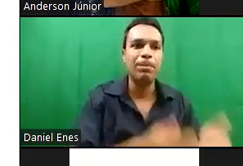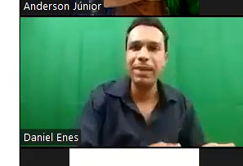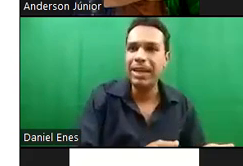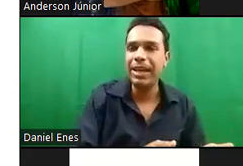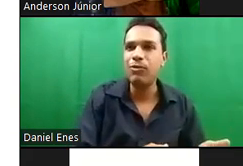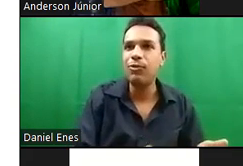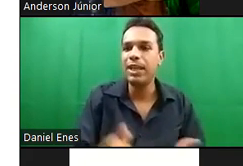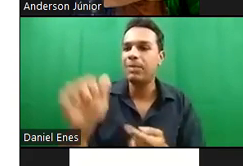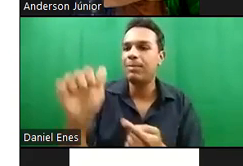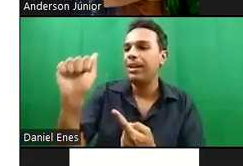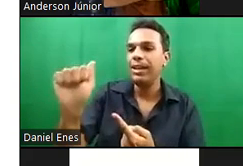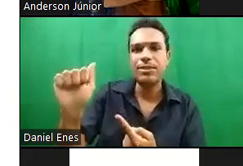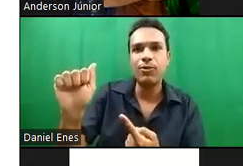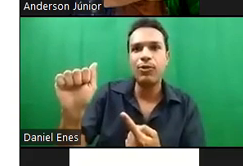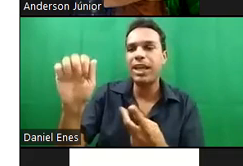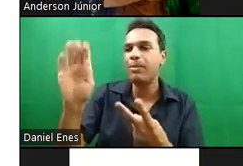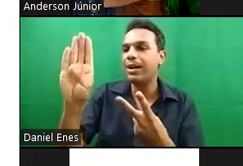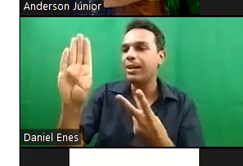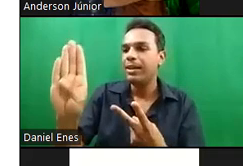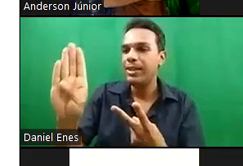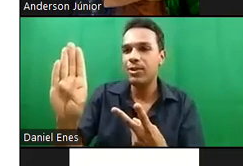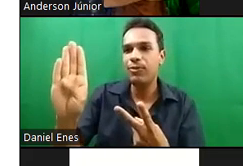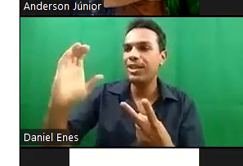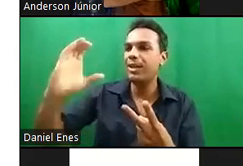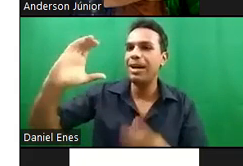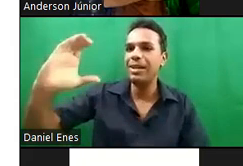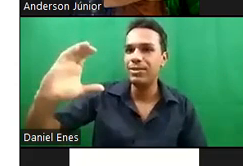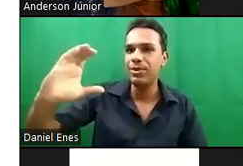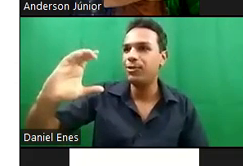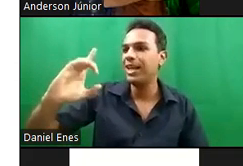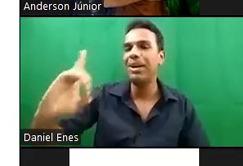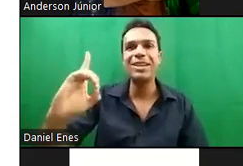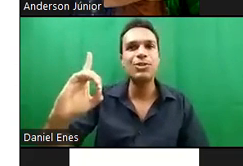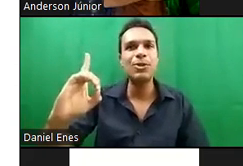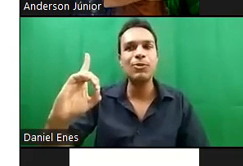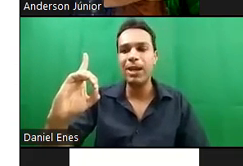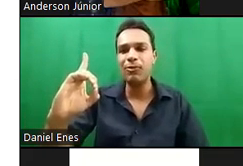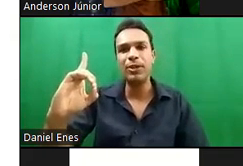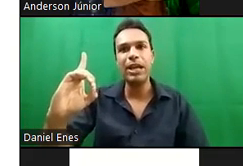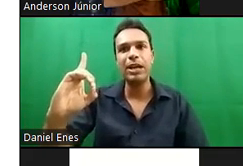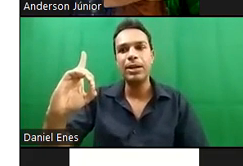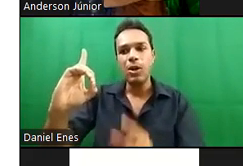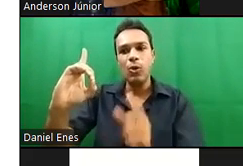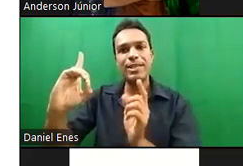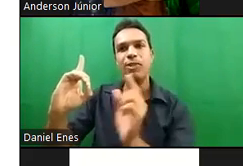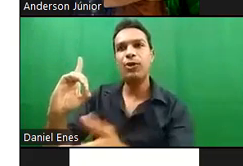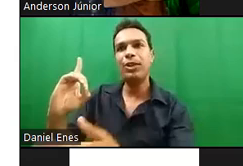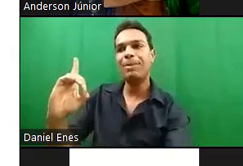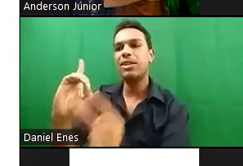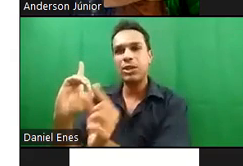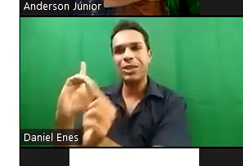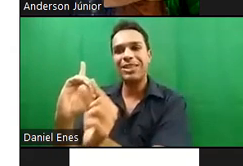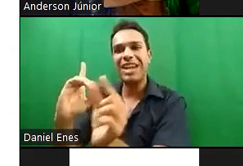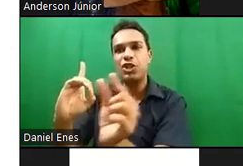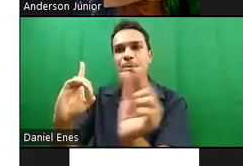fonema, B é um fonema, isso é um fonema, isso é um fonema, isso é um fonema, é um fonema. O que são fonemas?